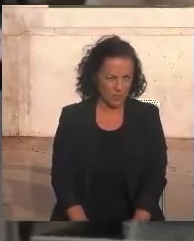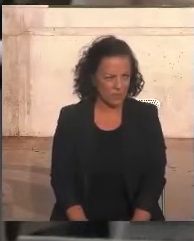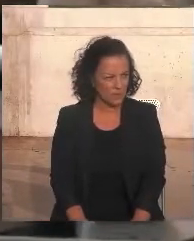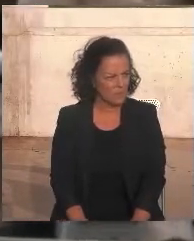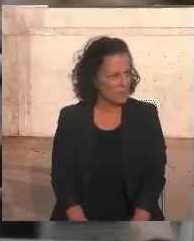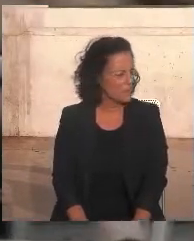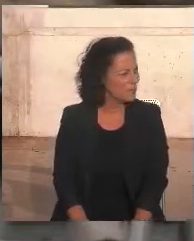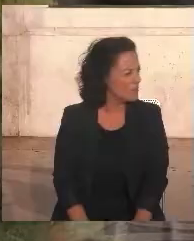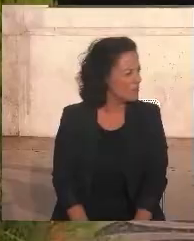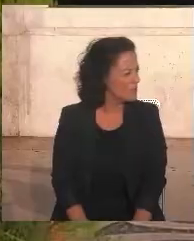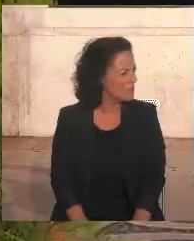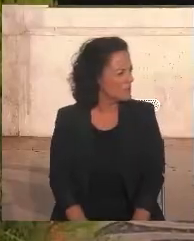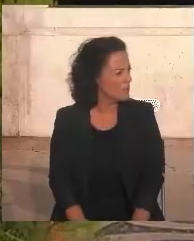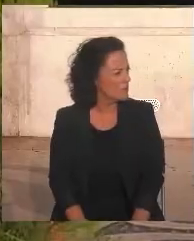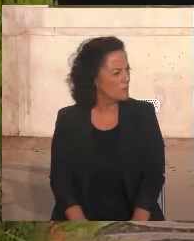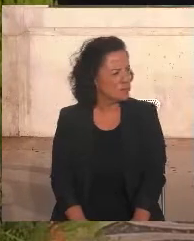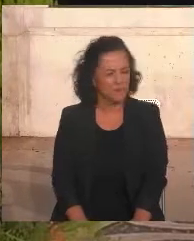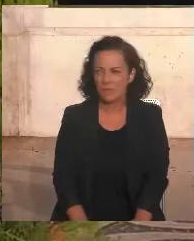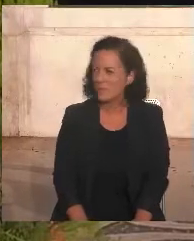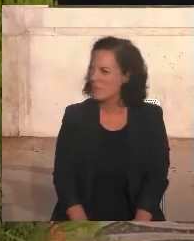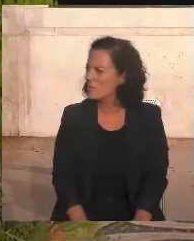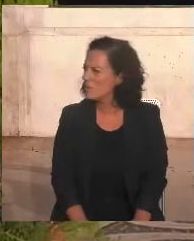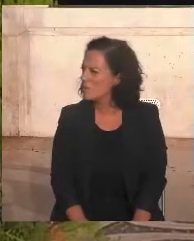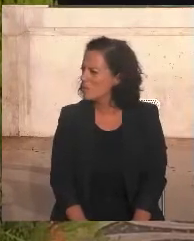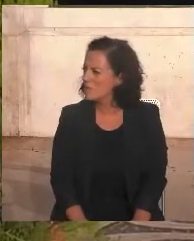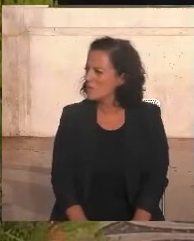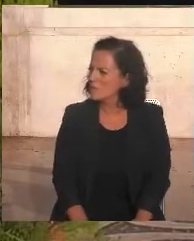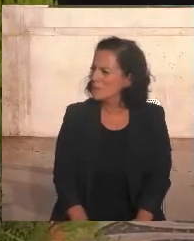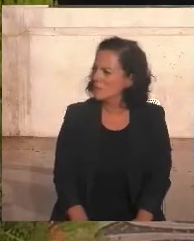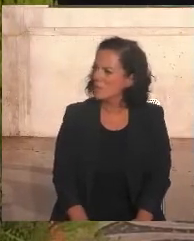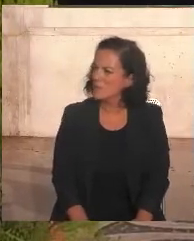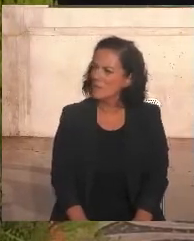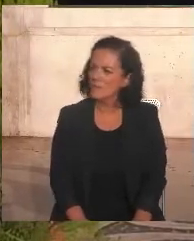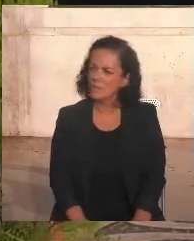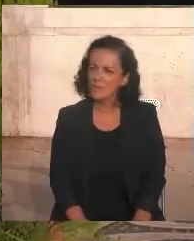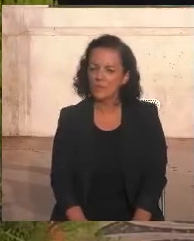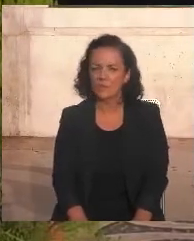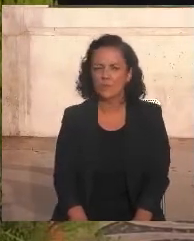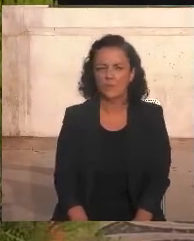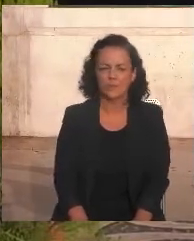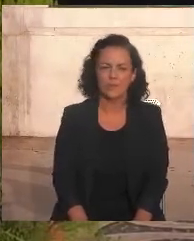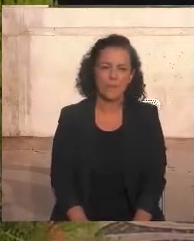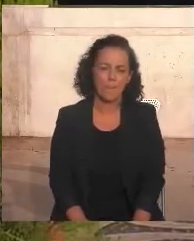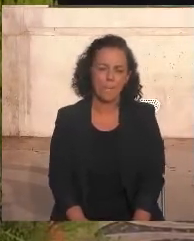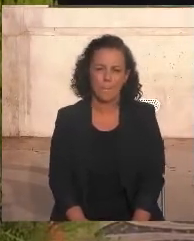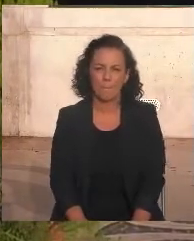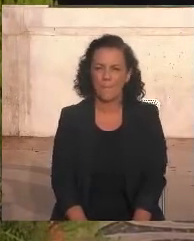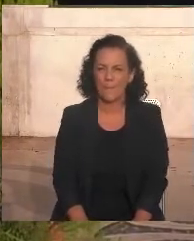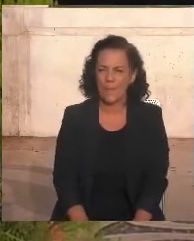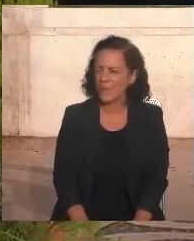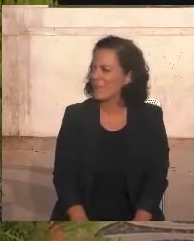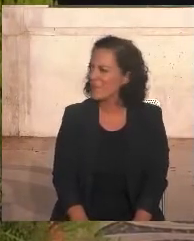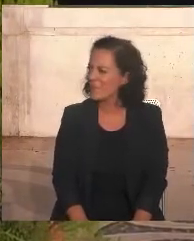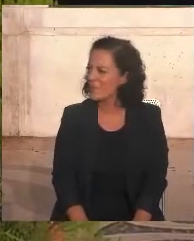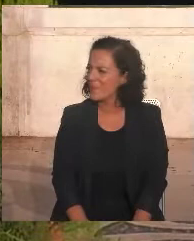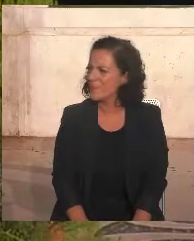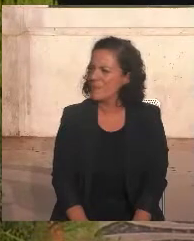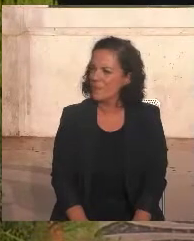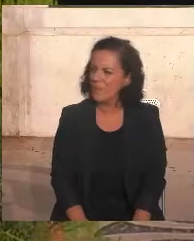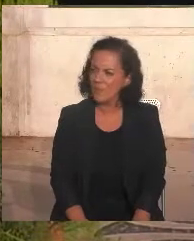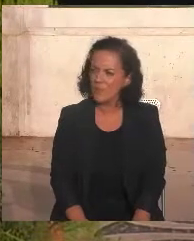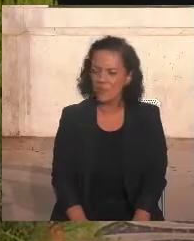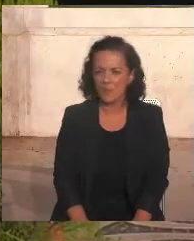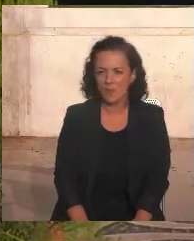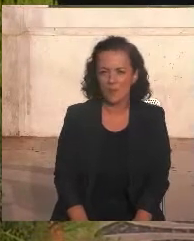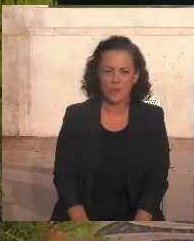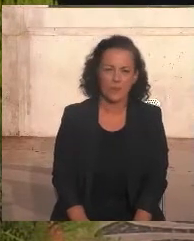não mostras. Sou um vento novo, sou a soma de areias que levantam. Vejo-me de novo,